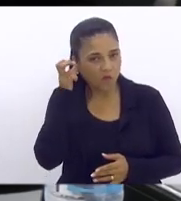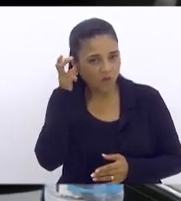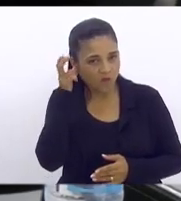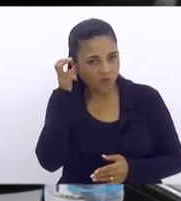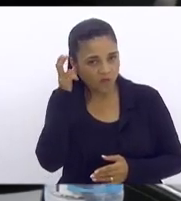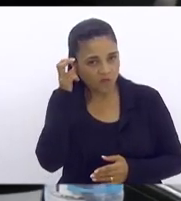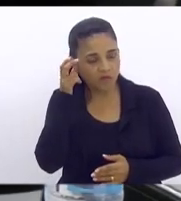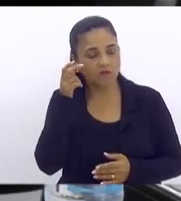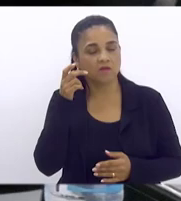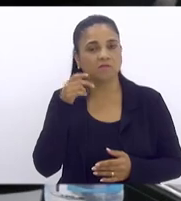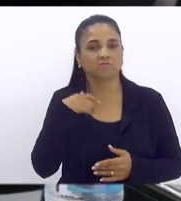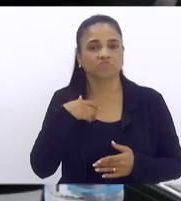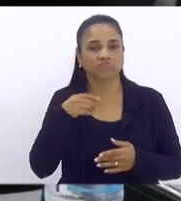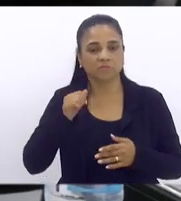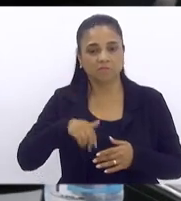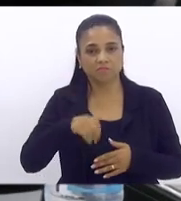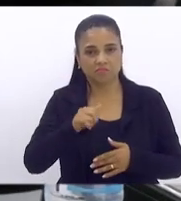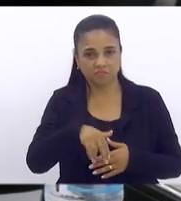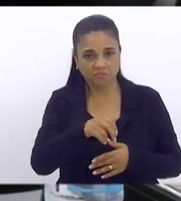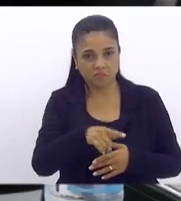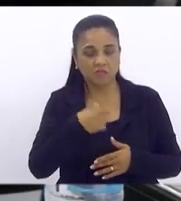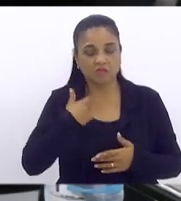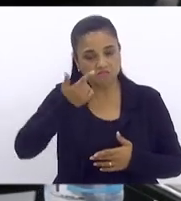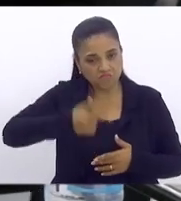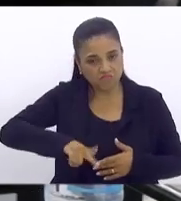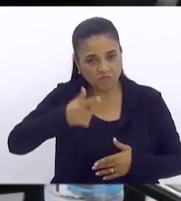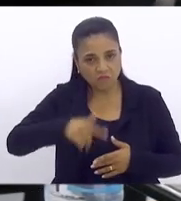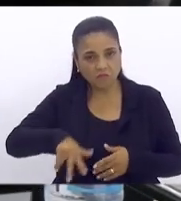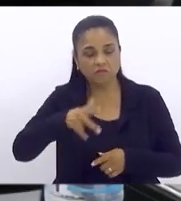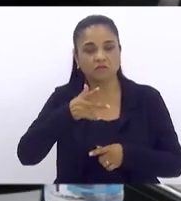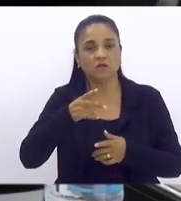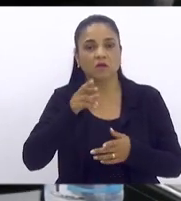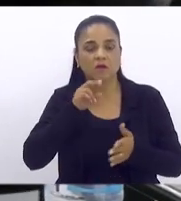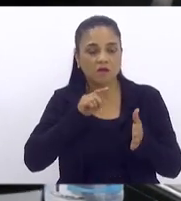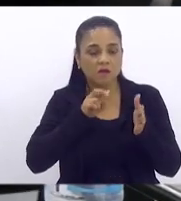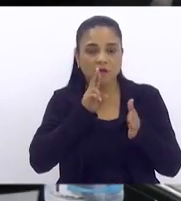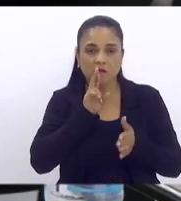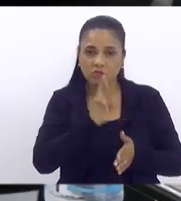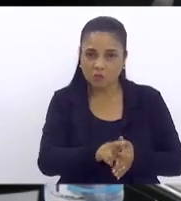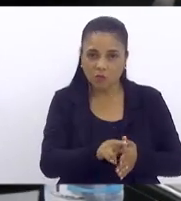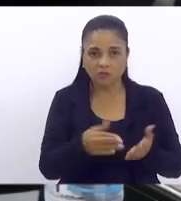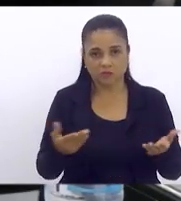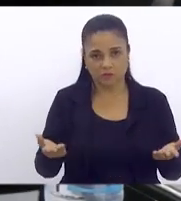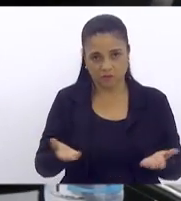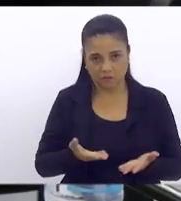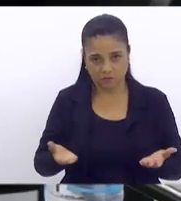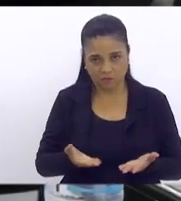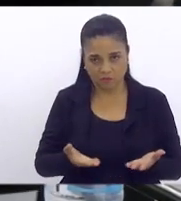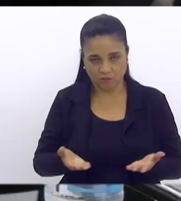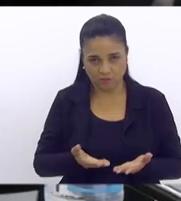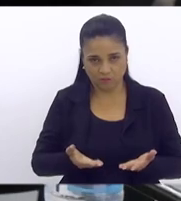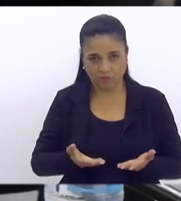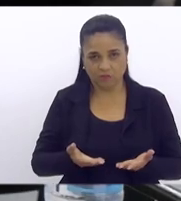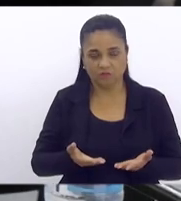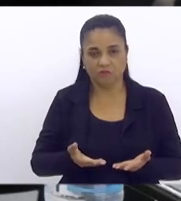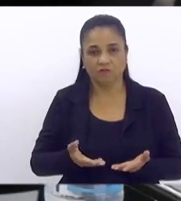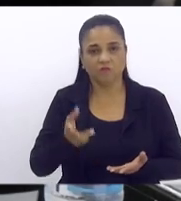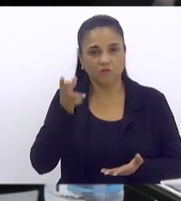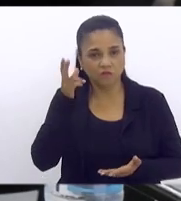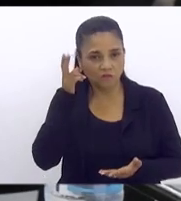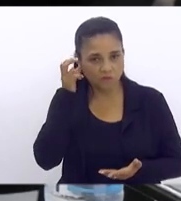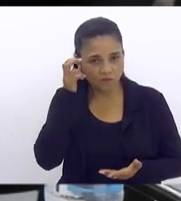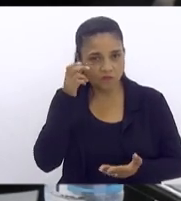e vou rever, quantas vezes forem necessárias, as respostas que serão dadas aqui na CPI